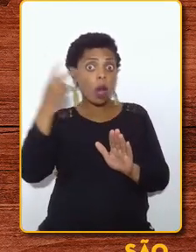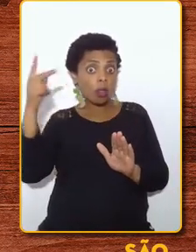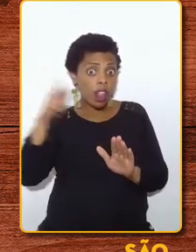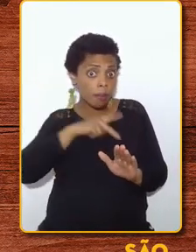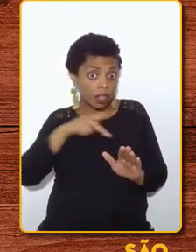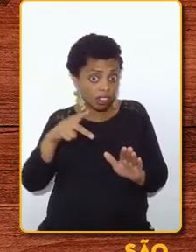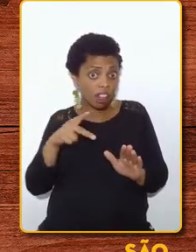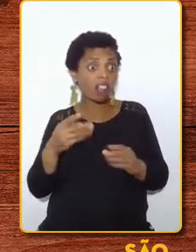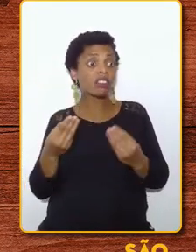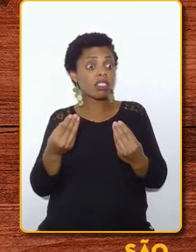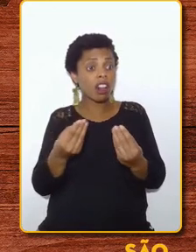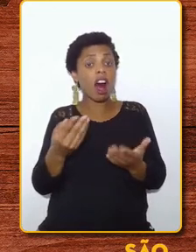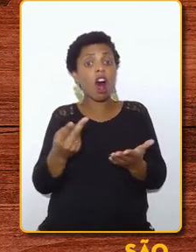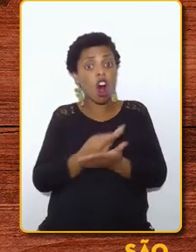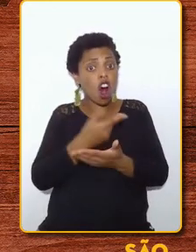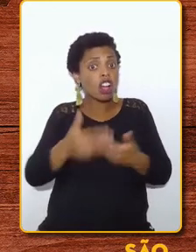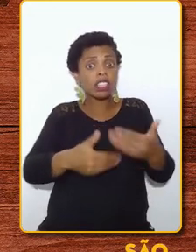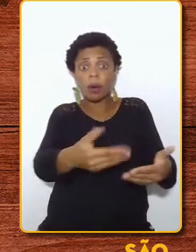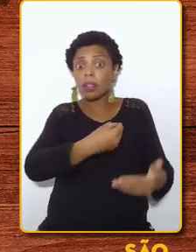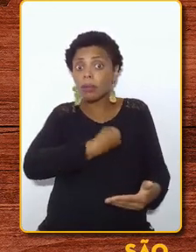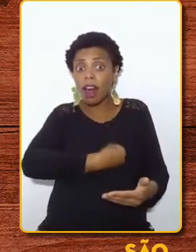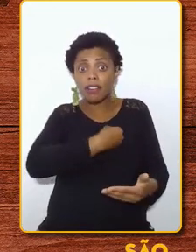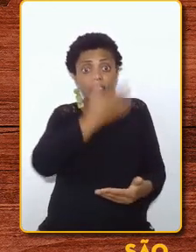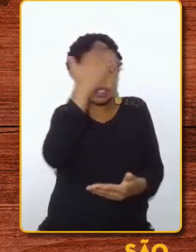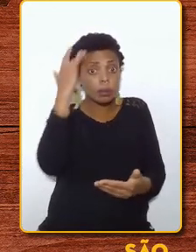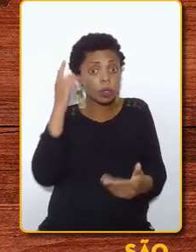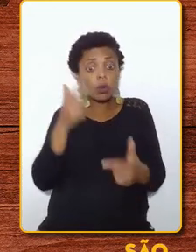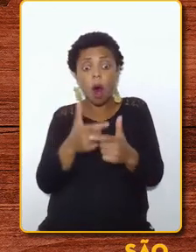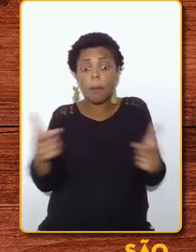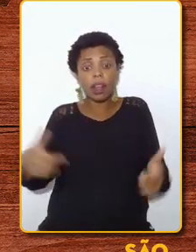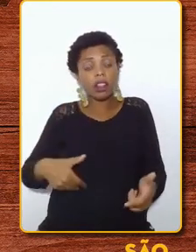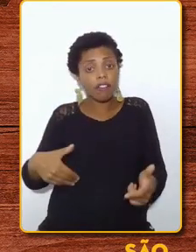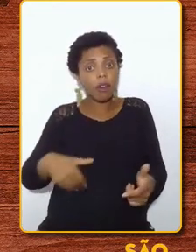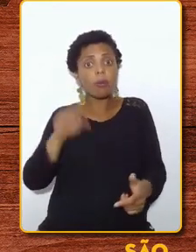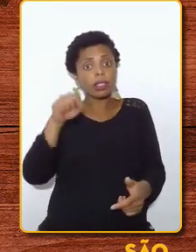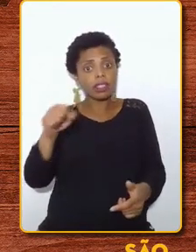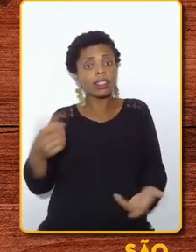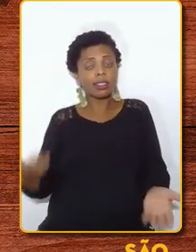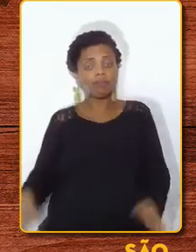para a fome das pessoas e para a vida das pessoas. É isso.